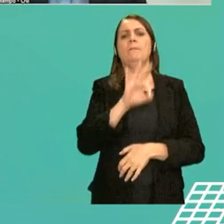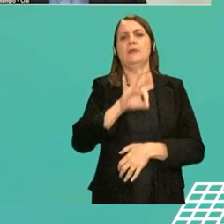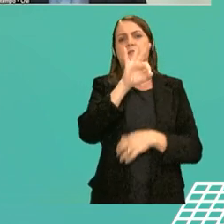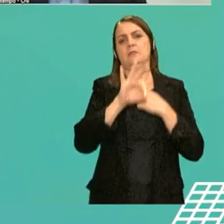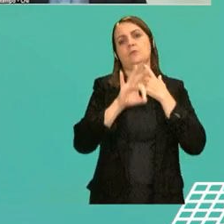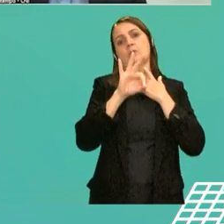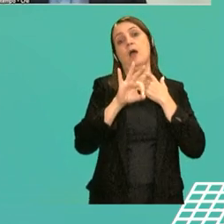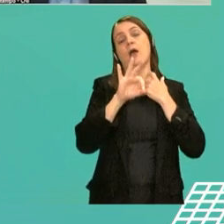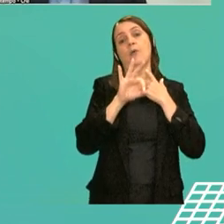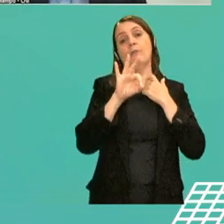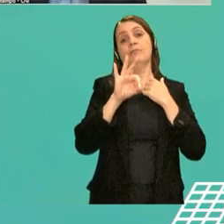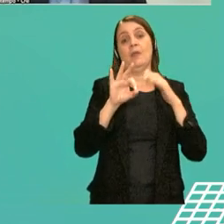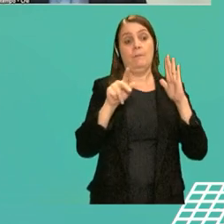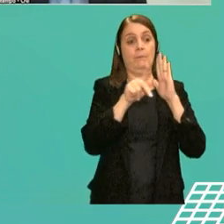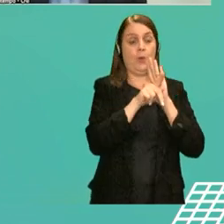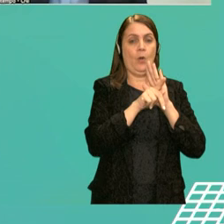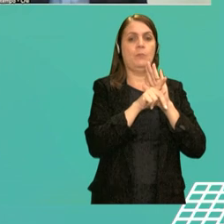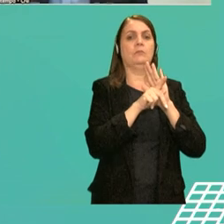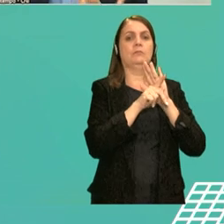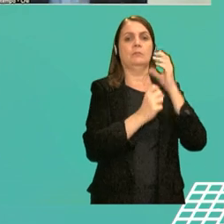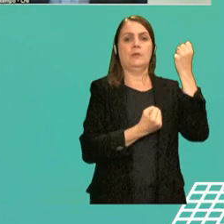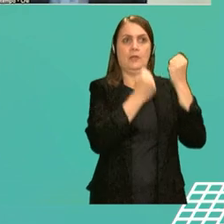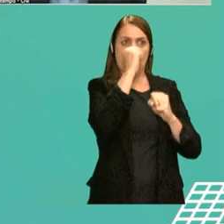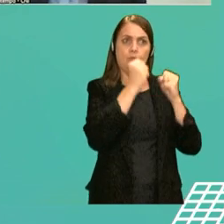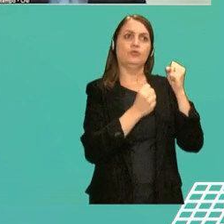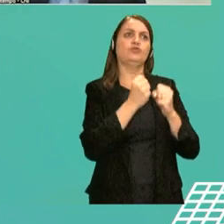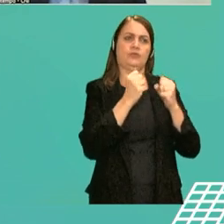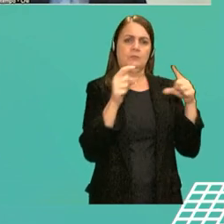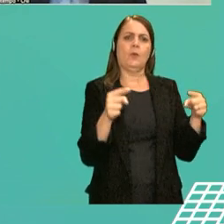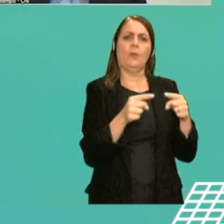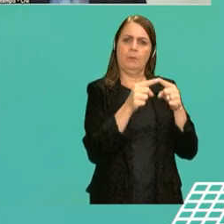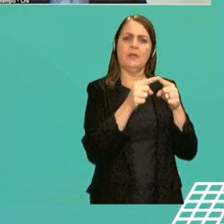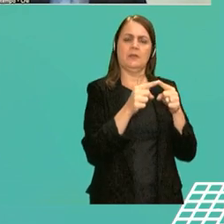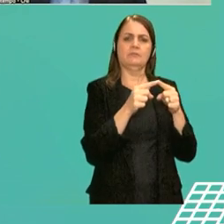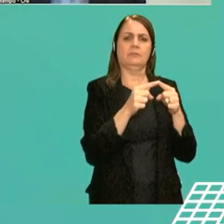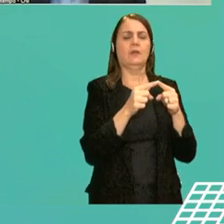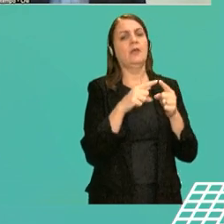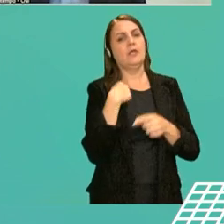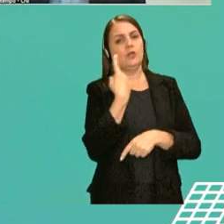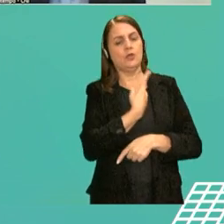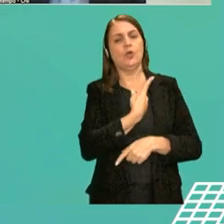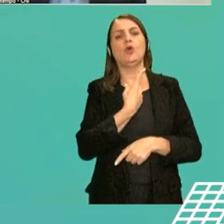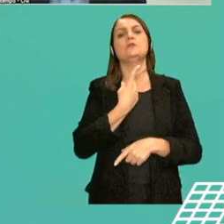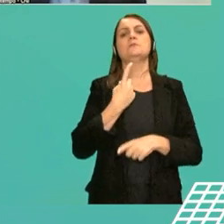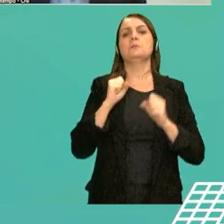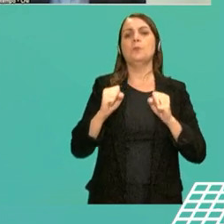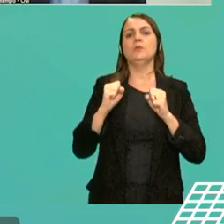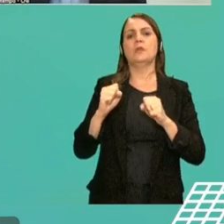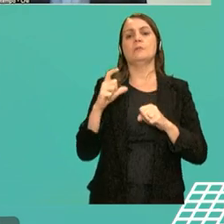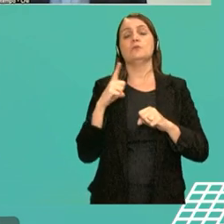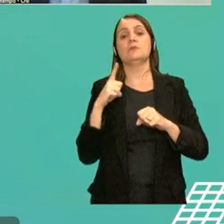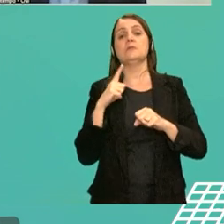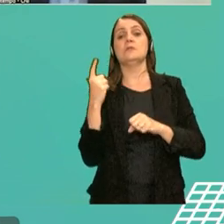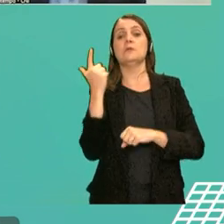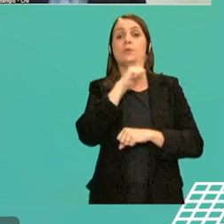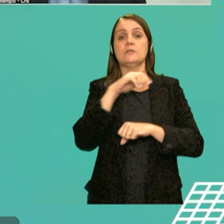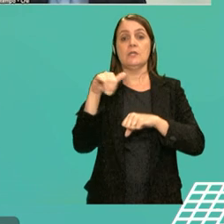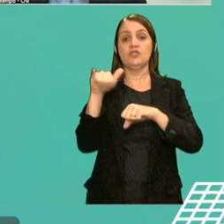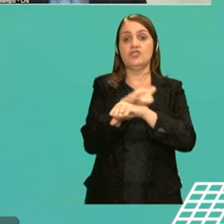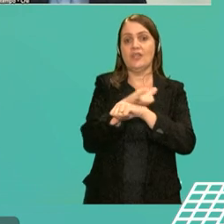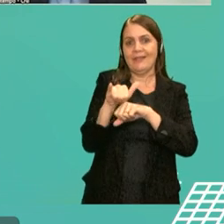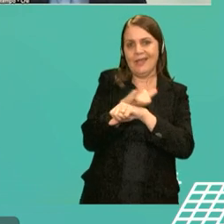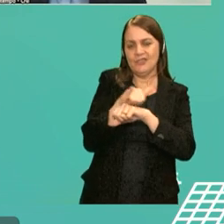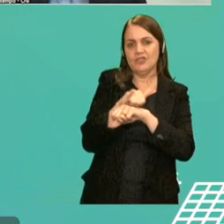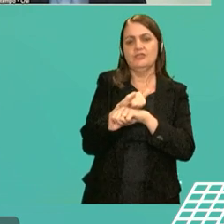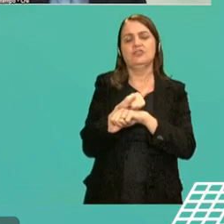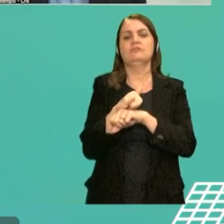à indústria está aquém do esperado. A gente pode desenvolver formas de fortalecer e de estruturar melhor